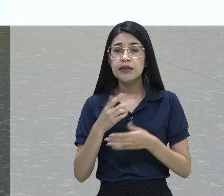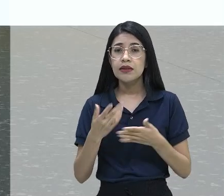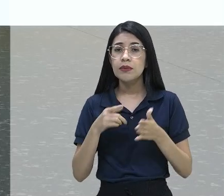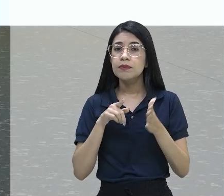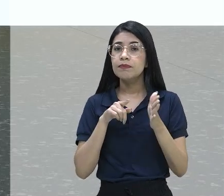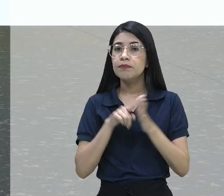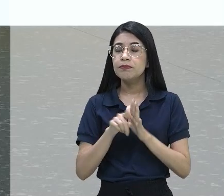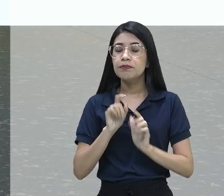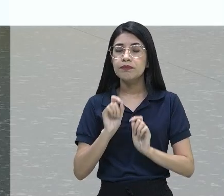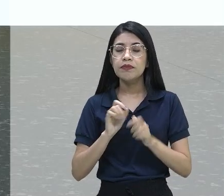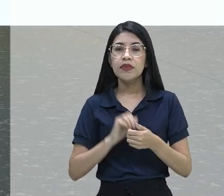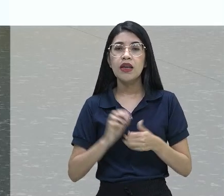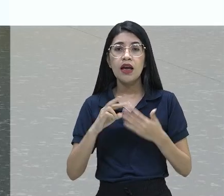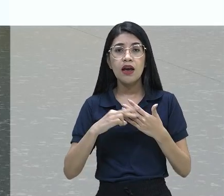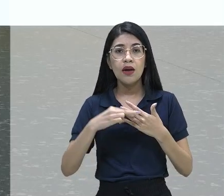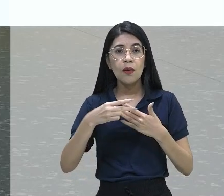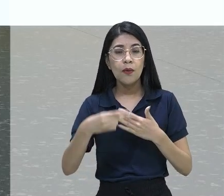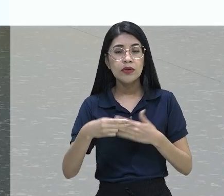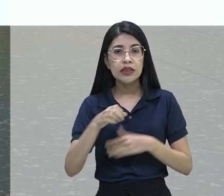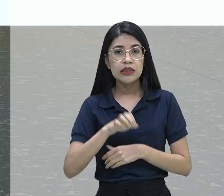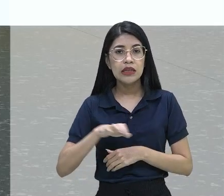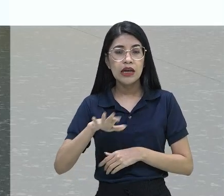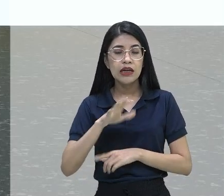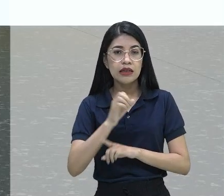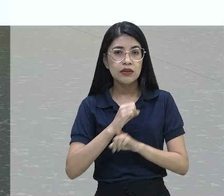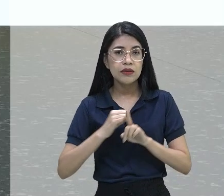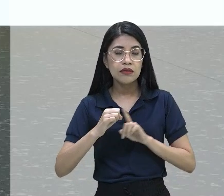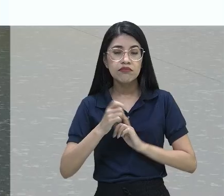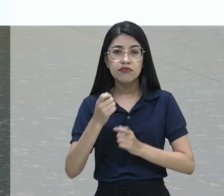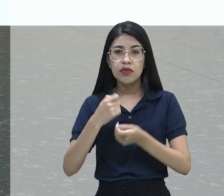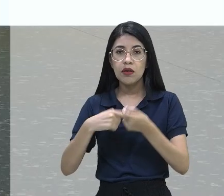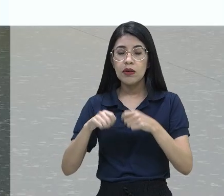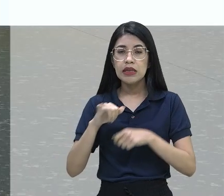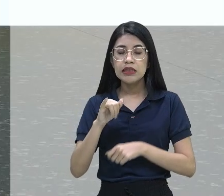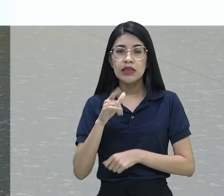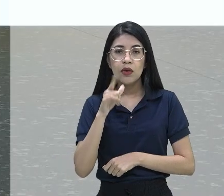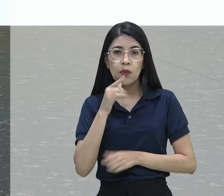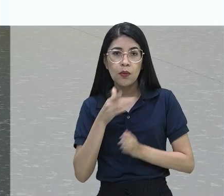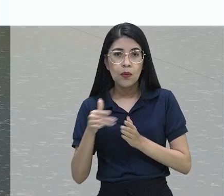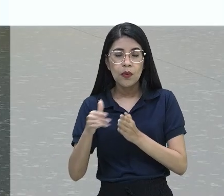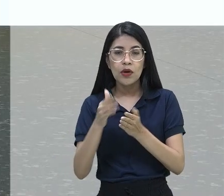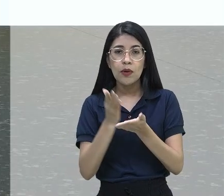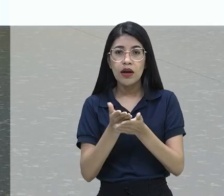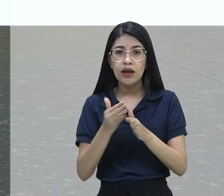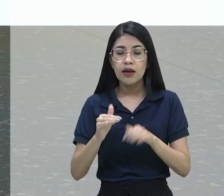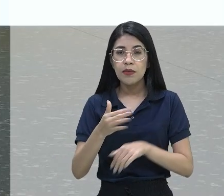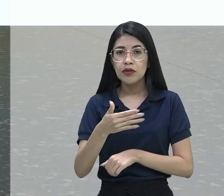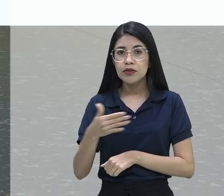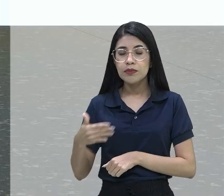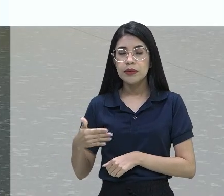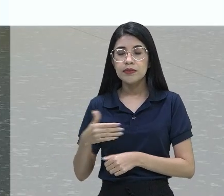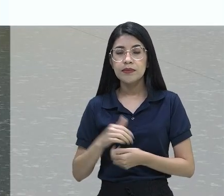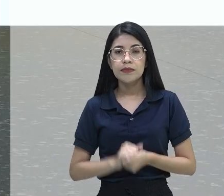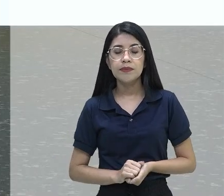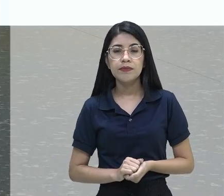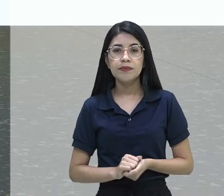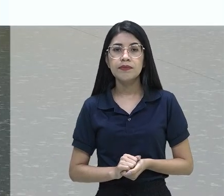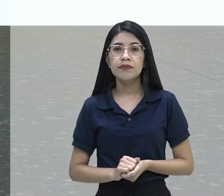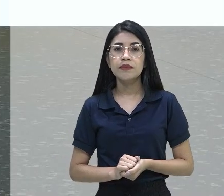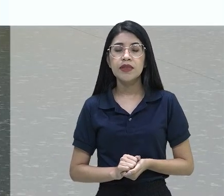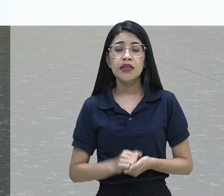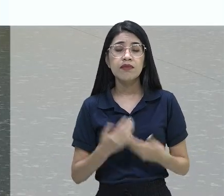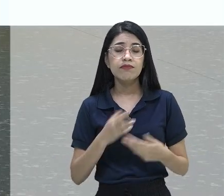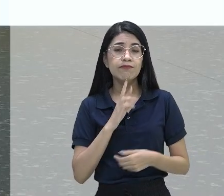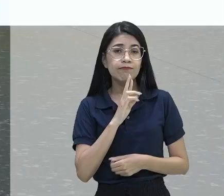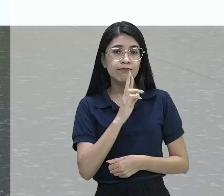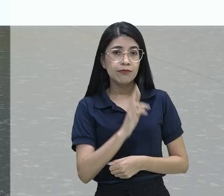Quais seriam as consequências sociais e econômicas se o rio não tiver peixe suficiente para tanta gente? Bom, vou já responder essa pergunta,